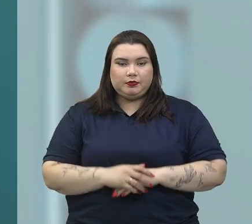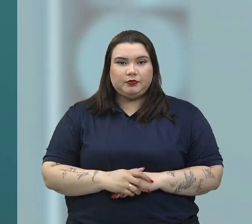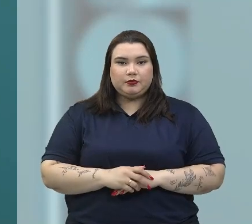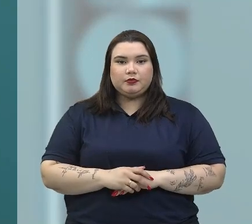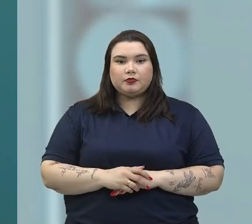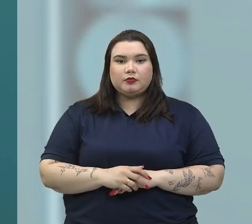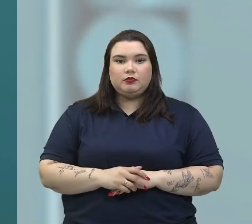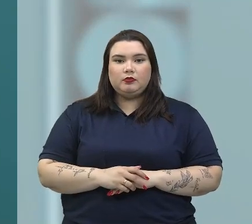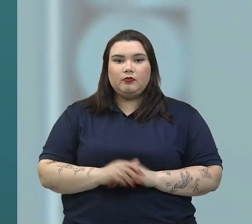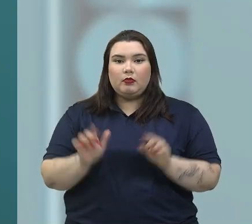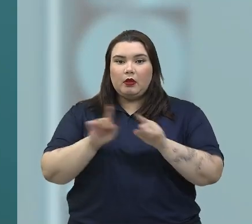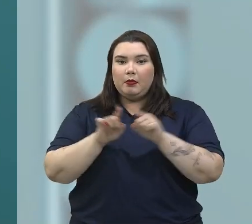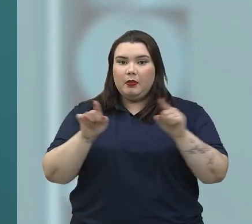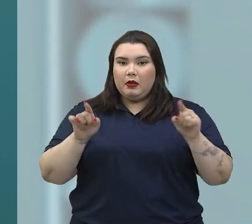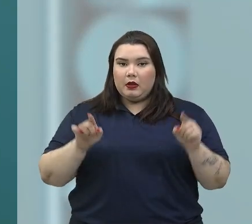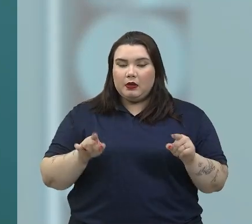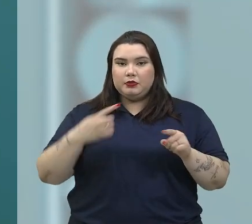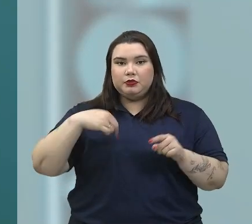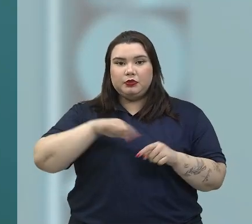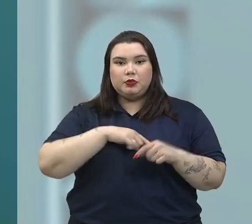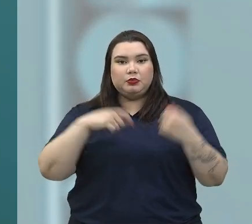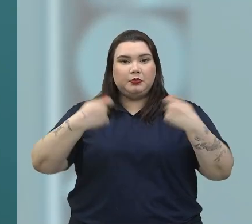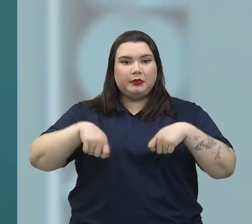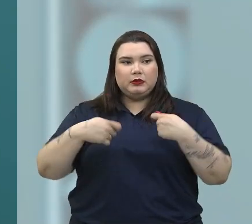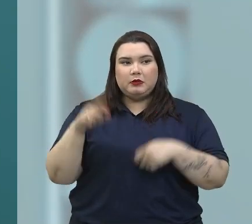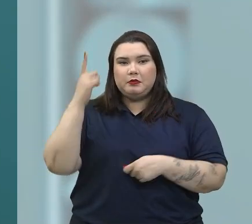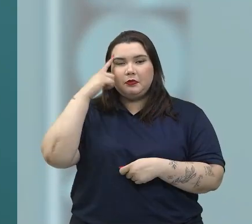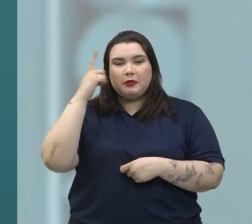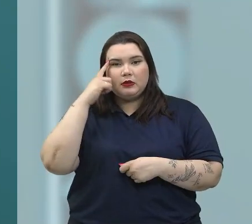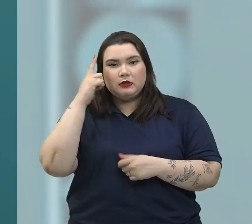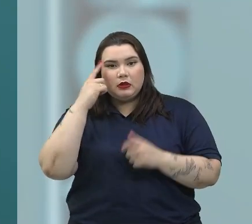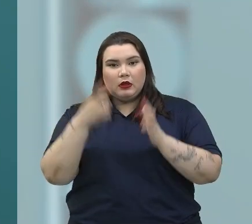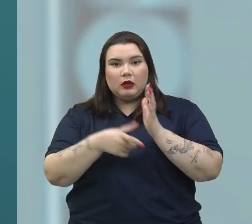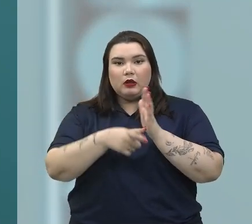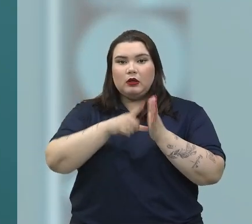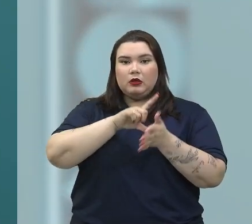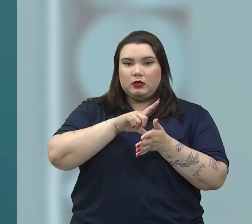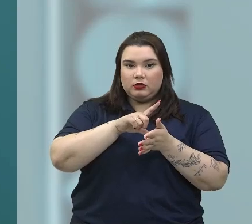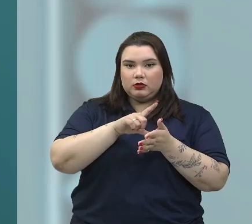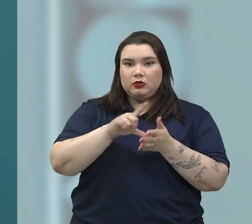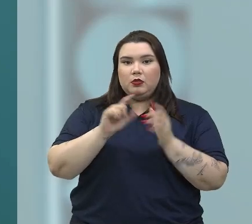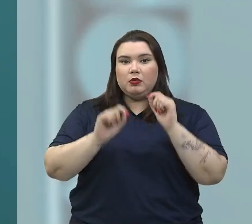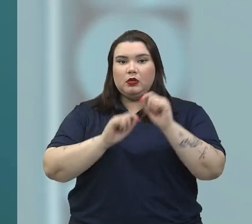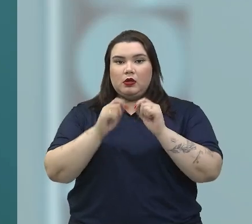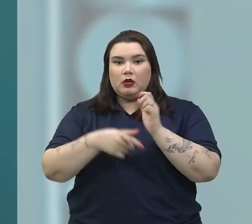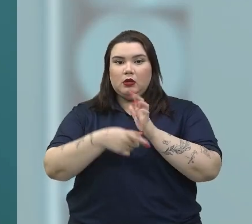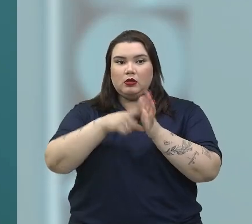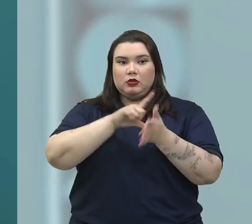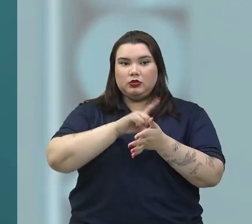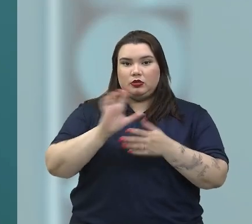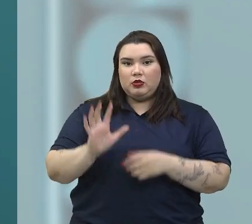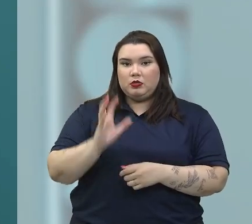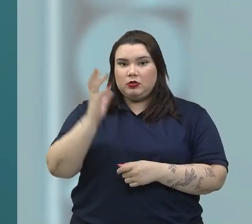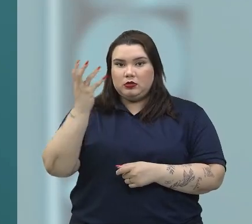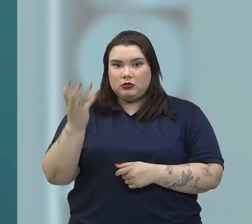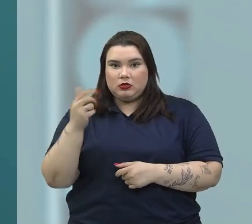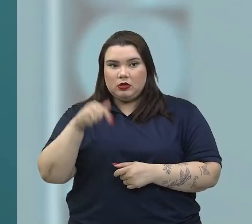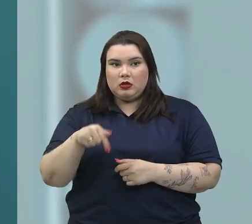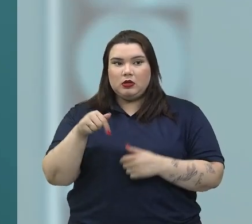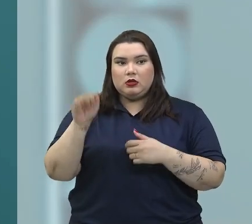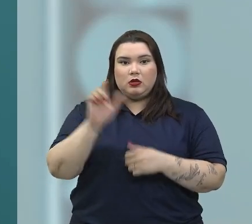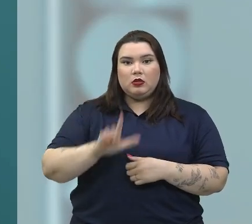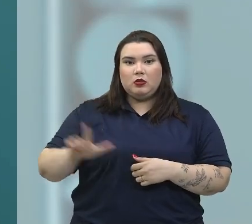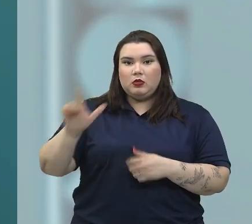bom? Mas antes a gente precisa pensar um pouquinho que antes de acontecer essa literatura com esses